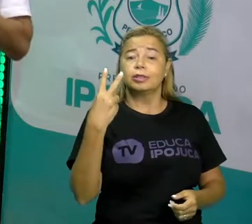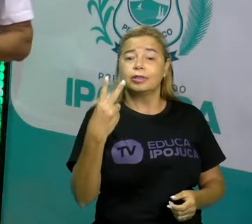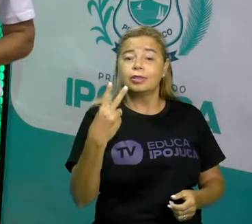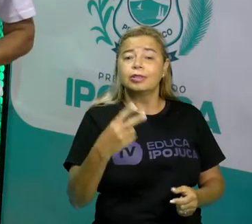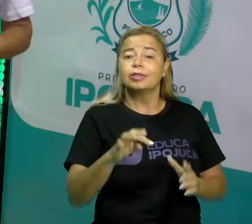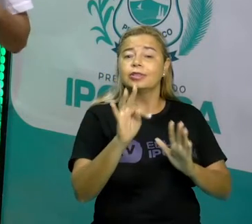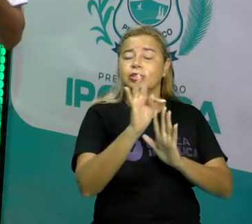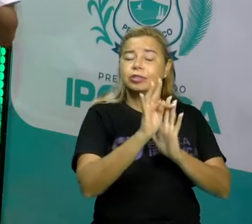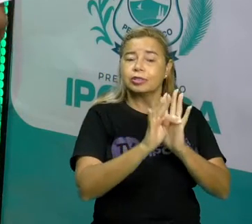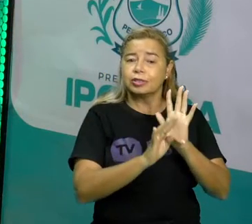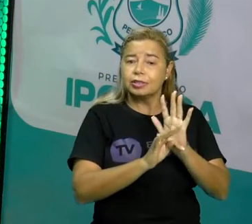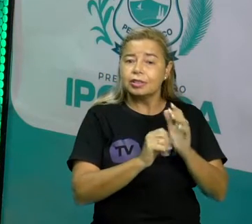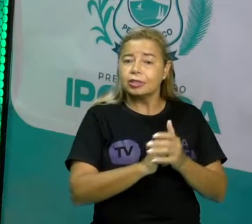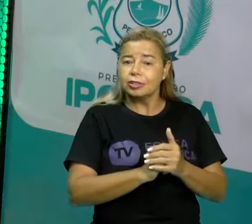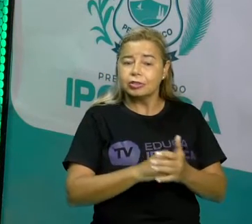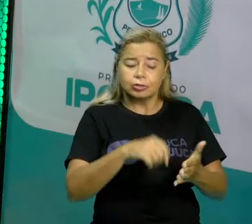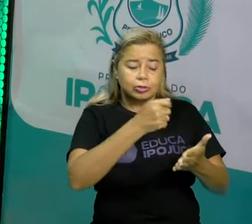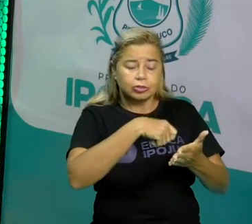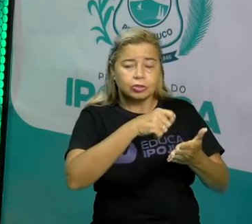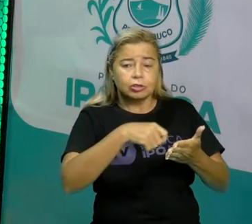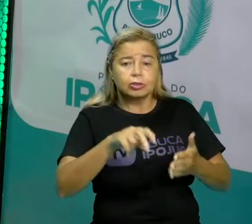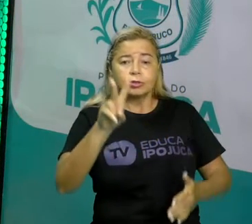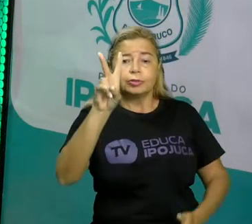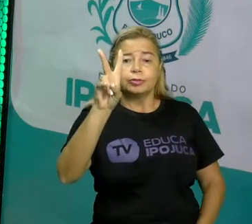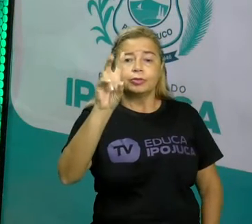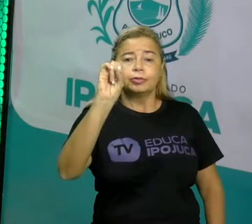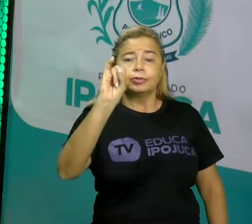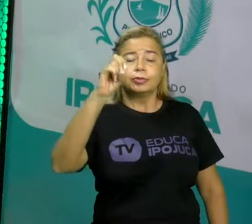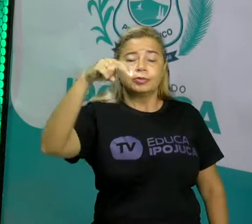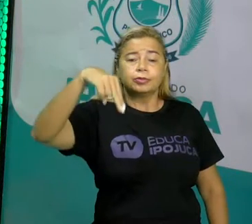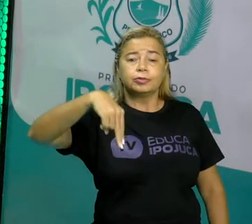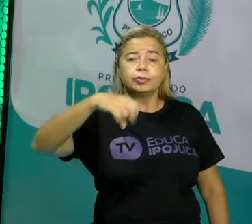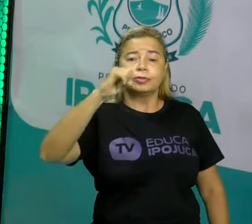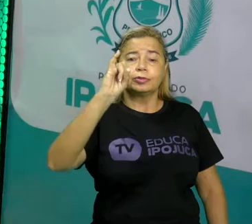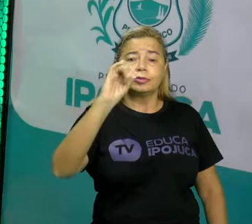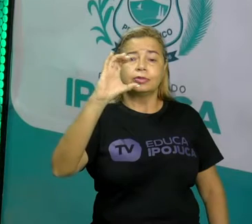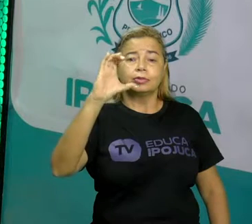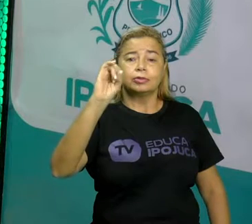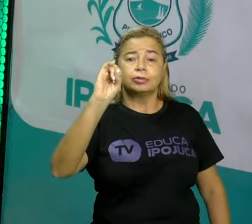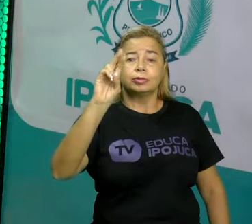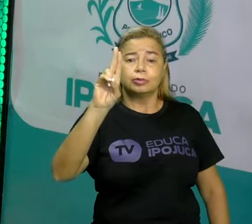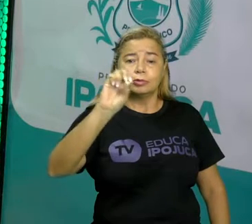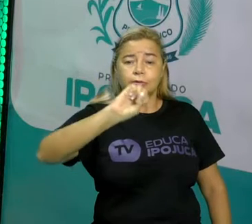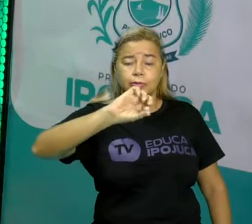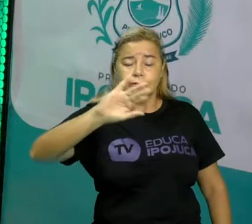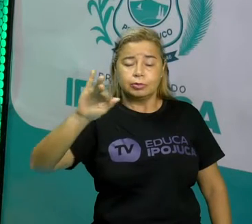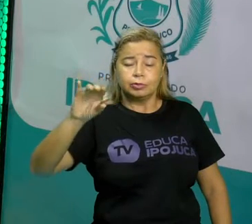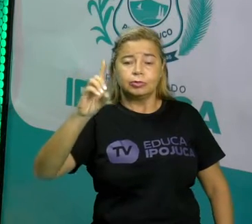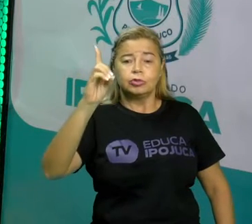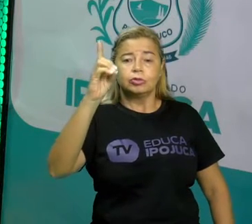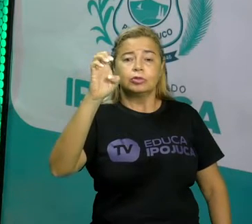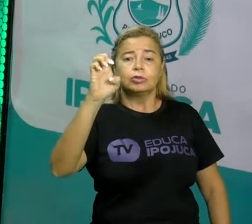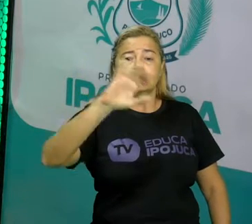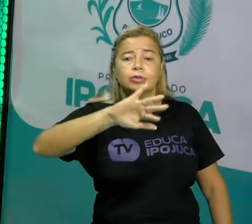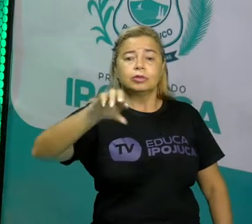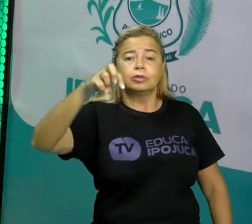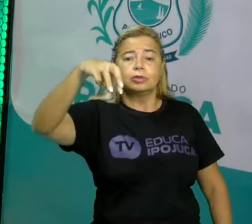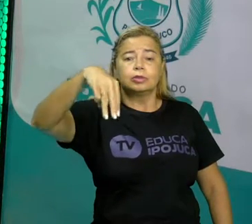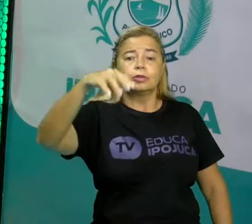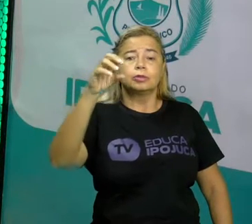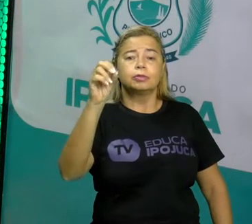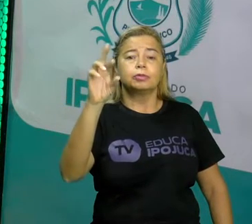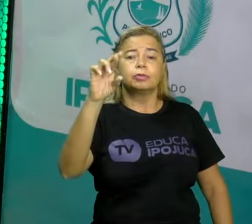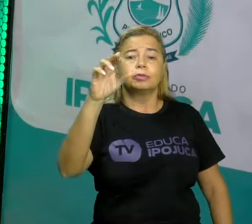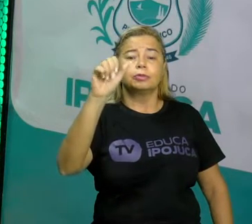dois textos do mesmo autor, de Vinícius de Moraes, para a gente aprender um pouco da compreensão e aprender também